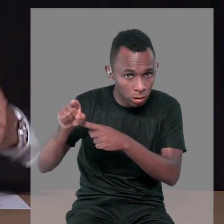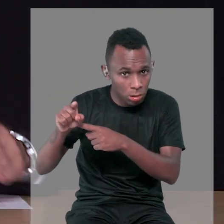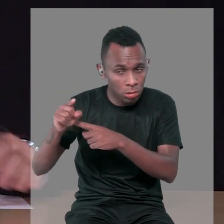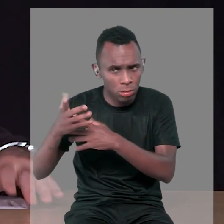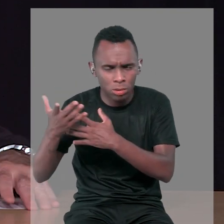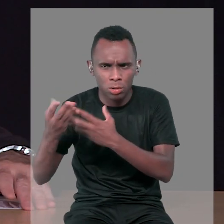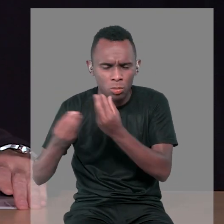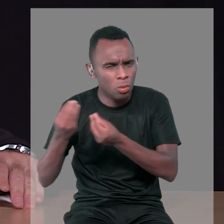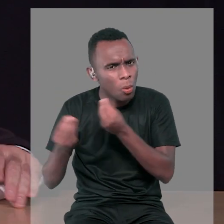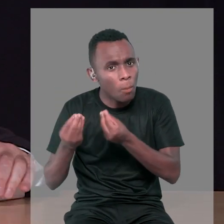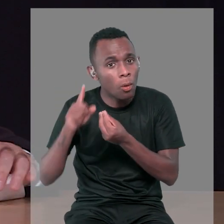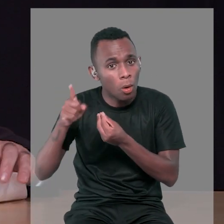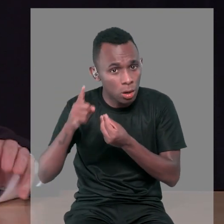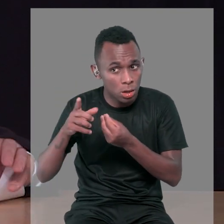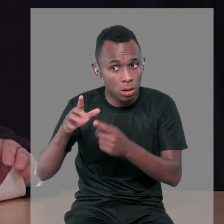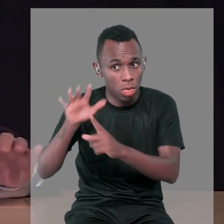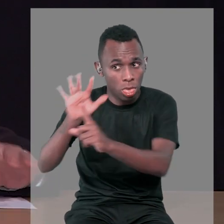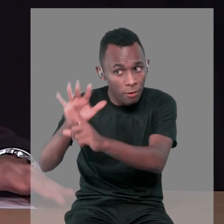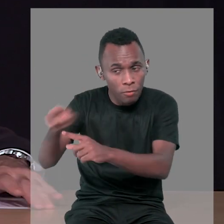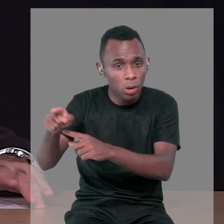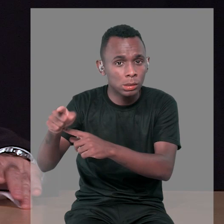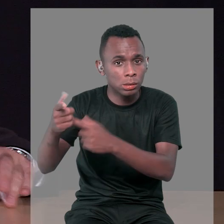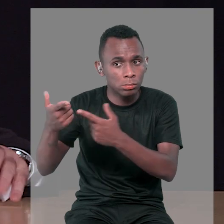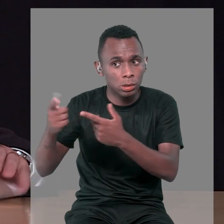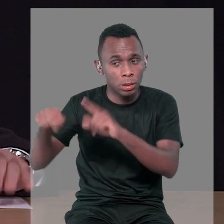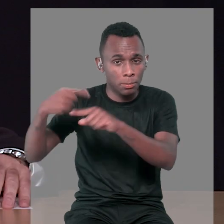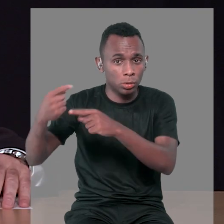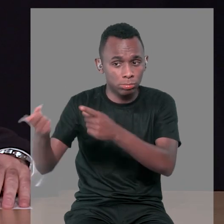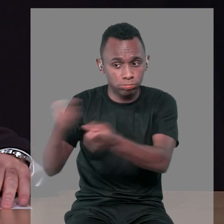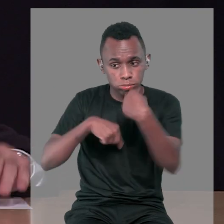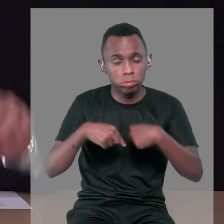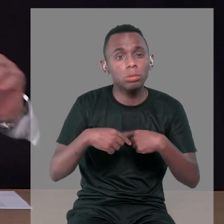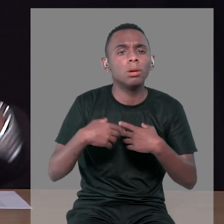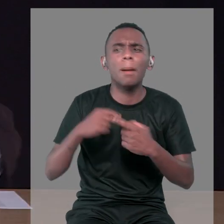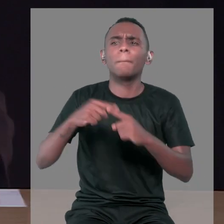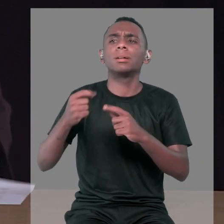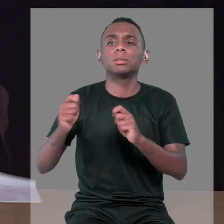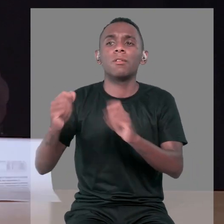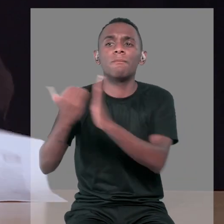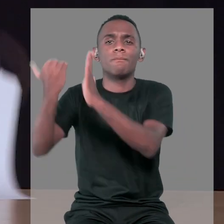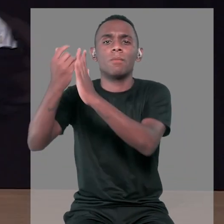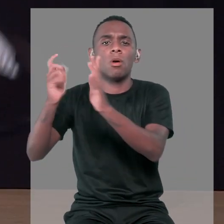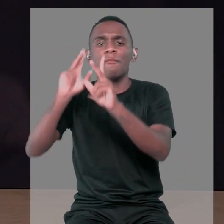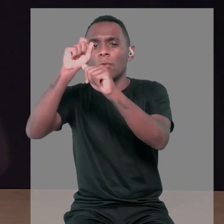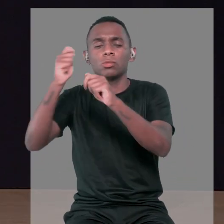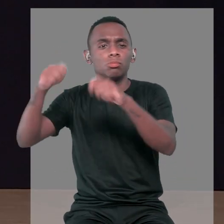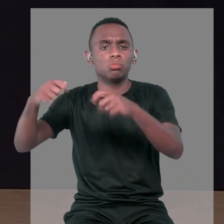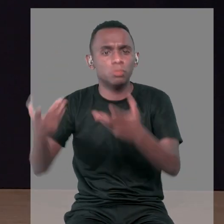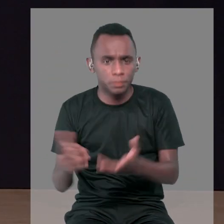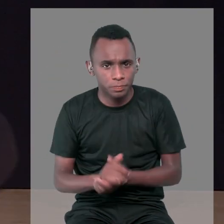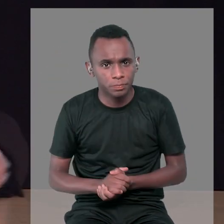com razão ao ataque, mas que não tem poder para aniquilá-lo. Se os princípios clausewittianos são